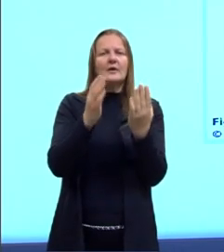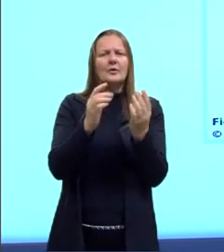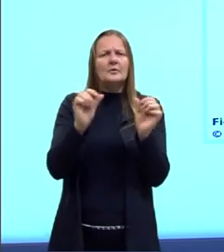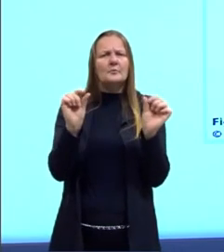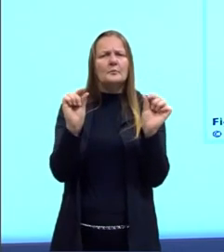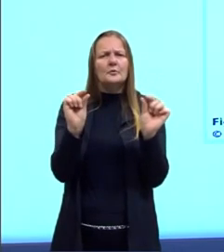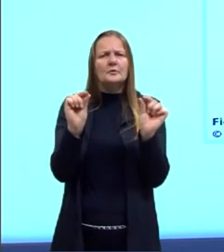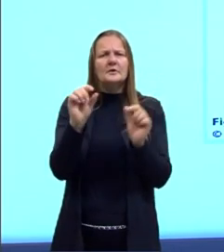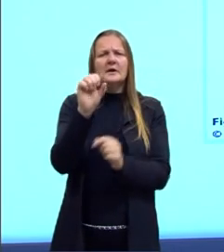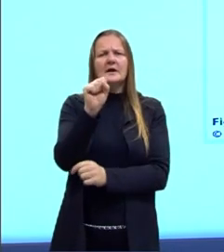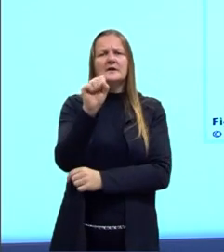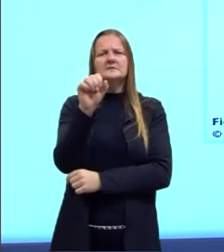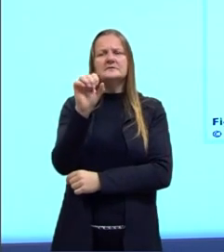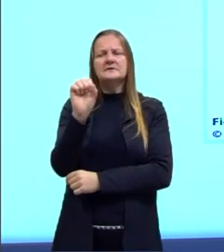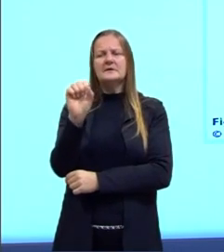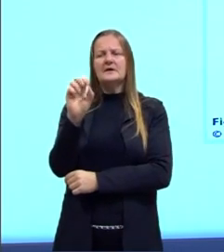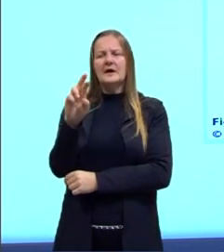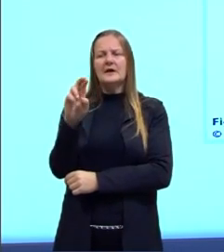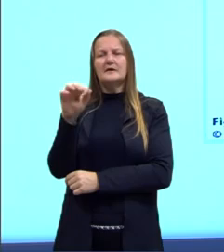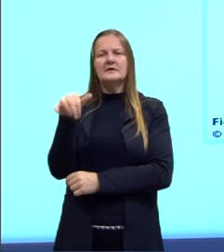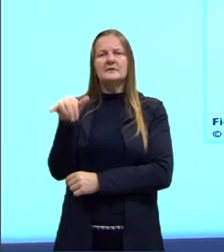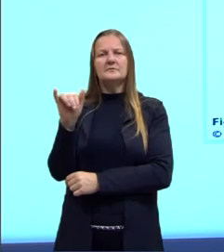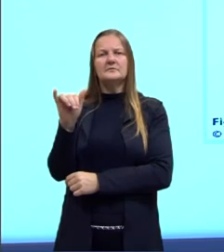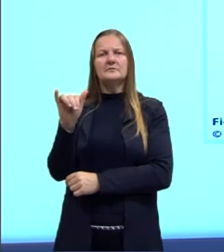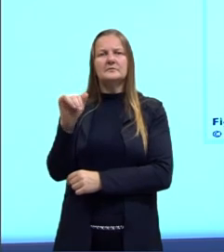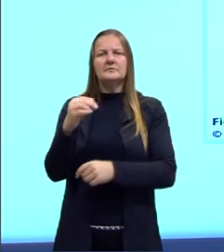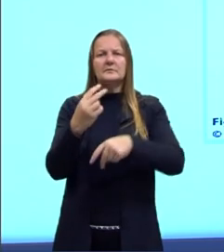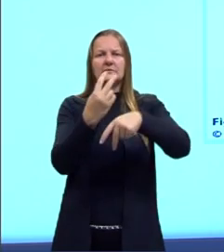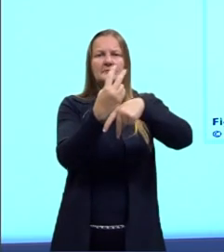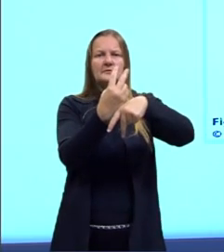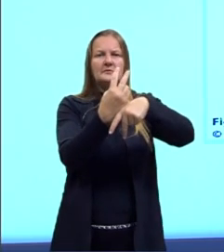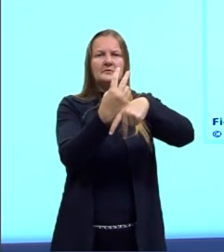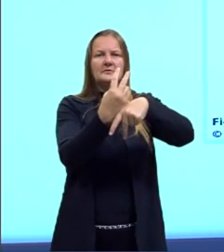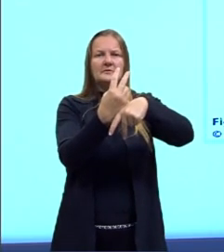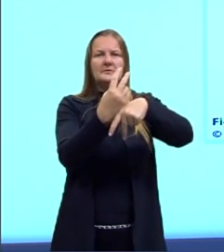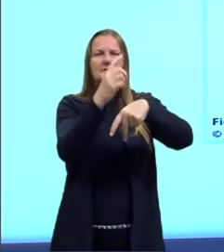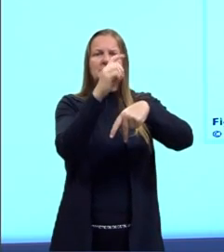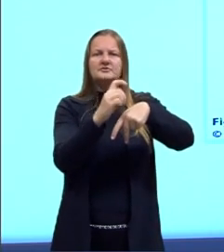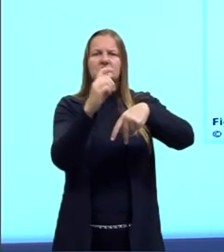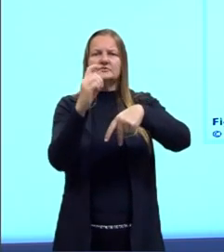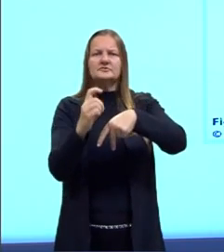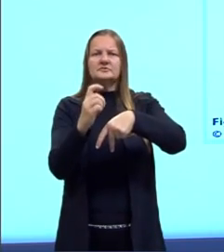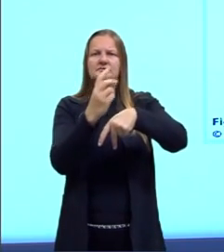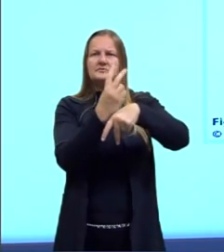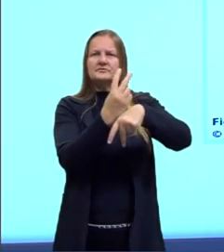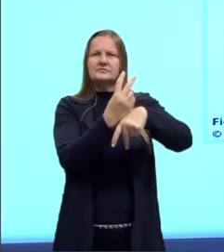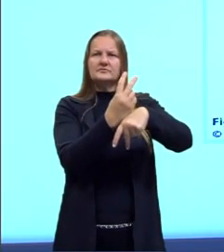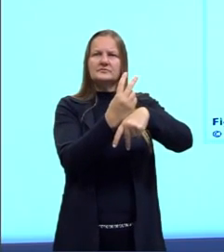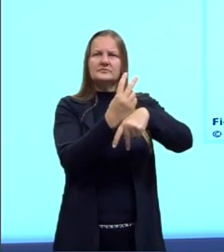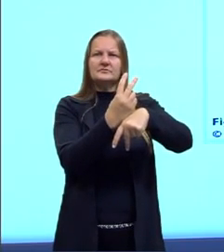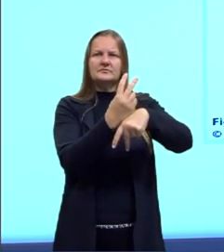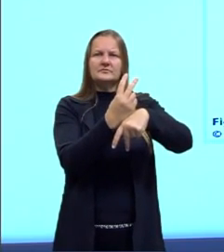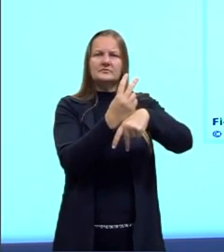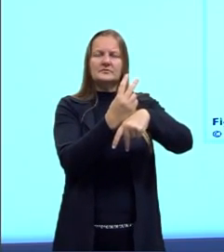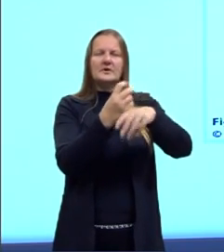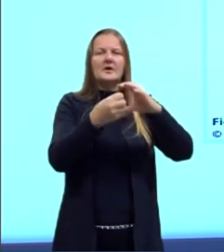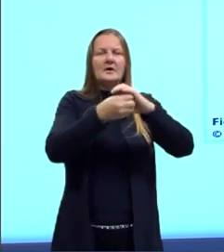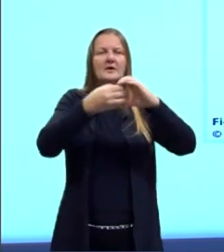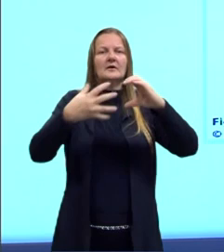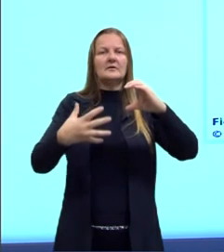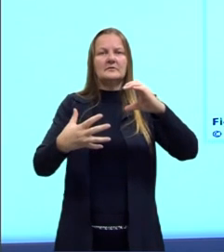o Sr Y só que esses dias não seria de mulher e olha vai ter